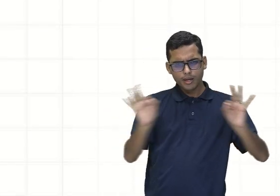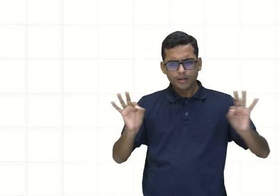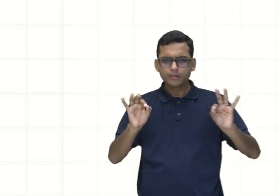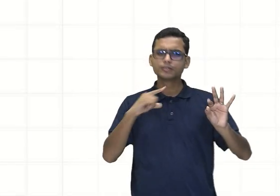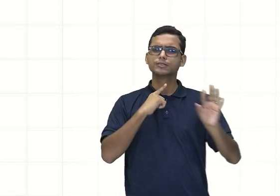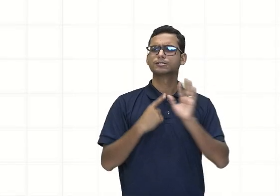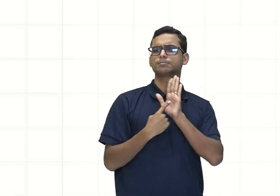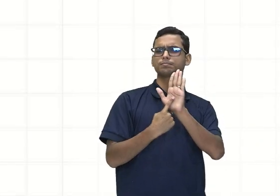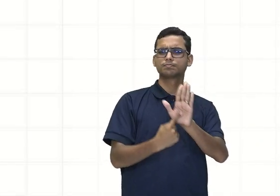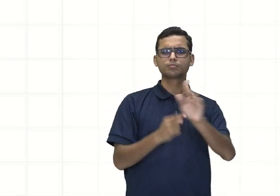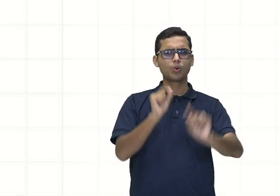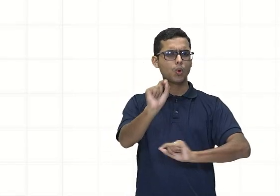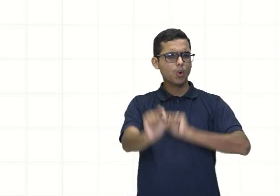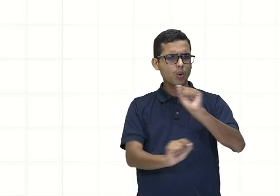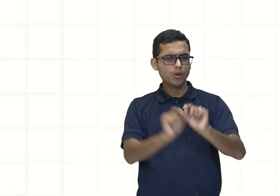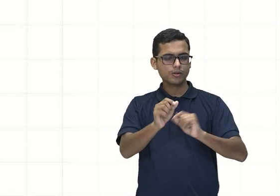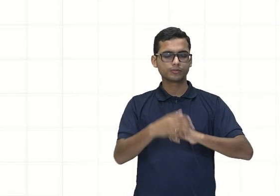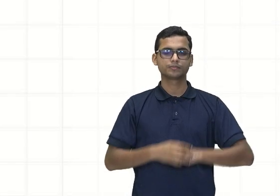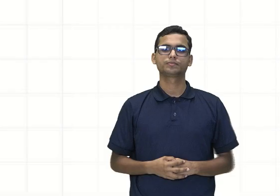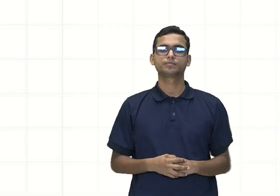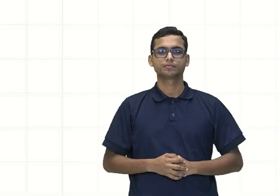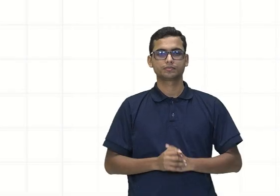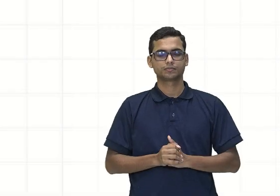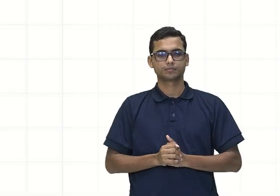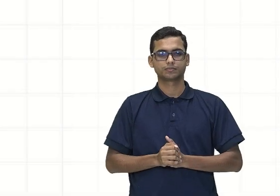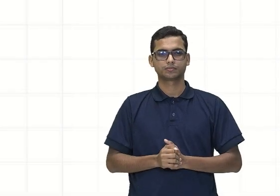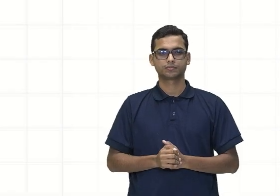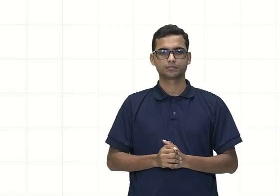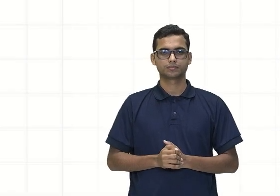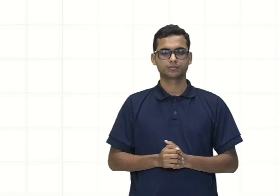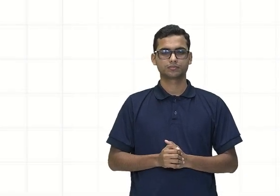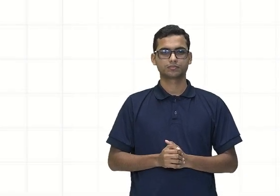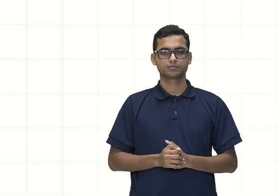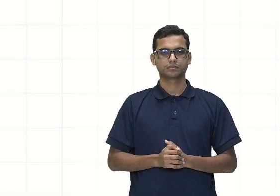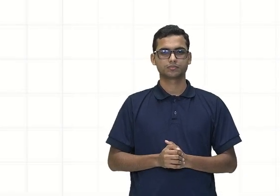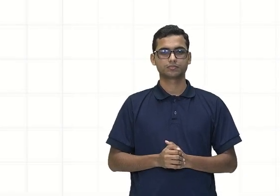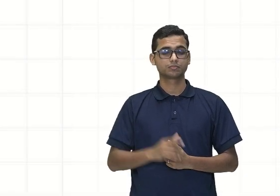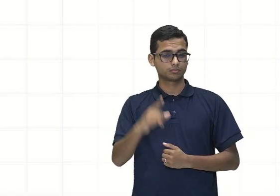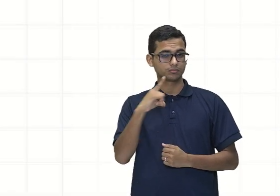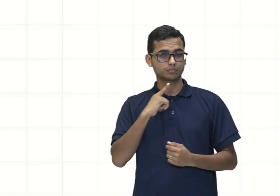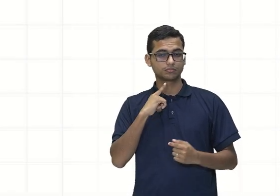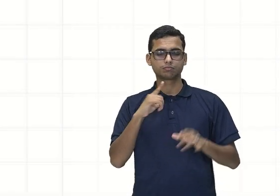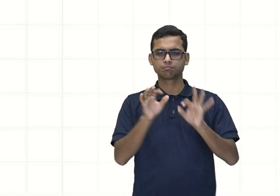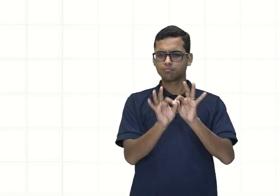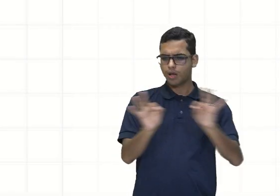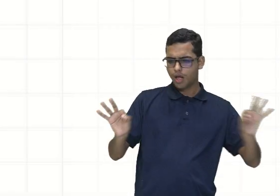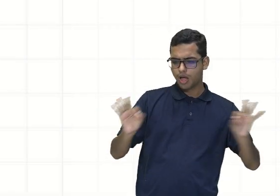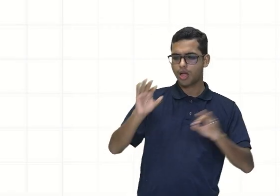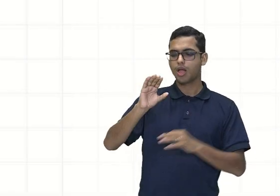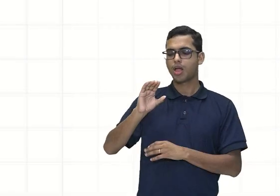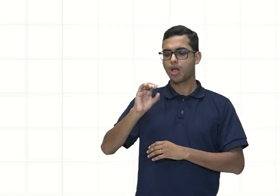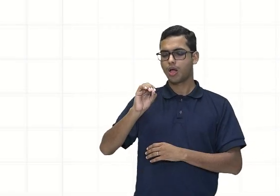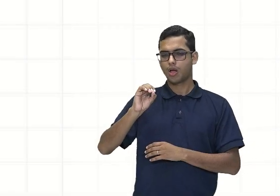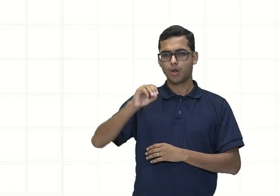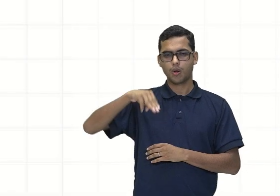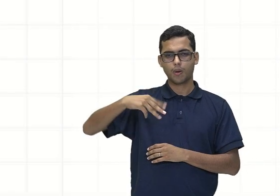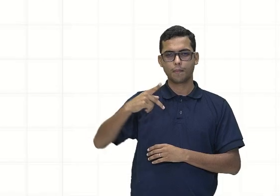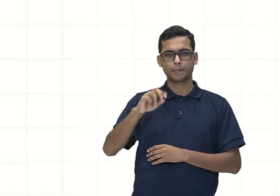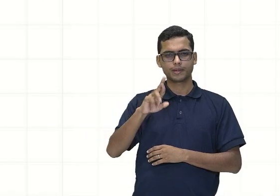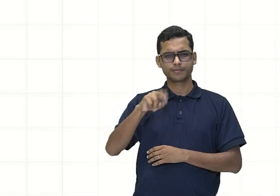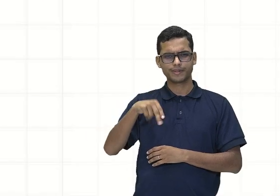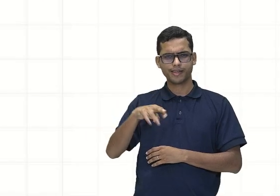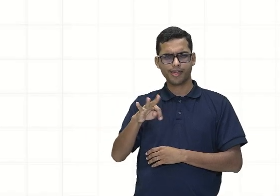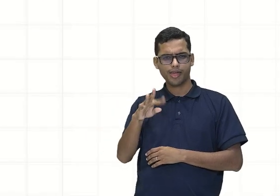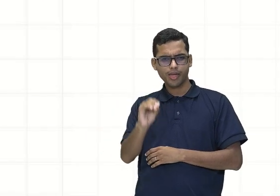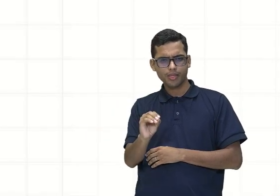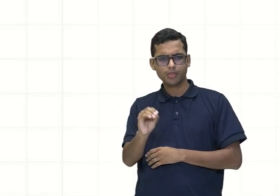aí de medições, nós temos, por exemplo, as nossas medidas de comprimento, que é aqui, no caso